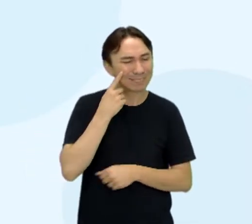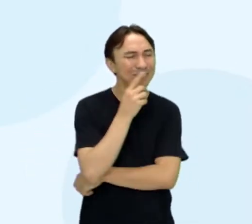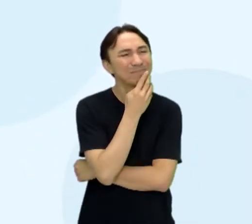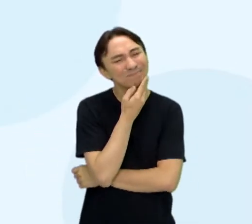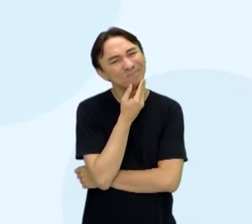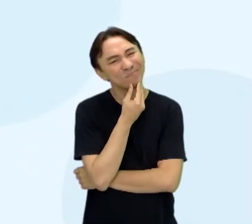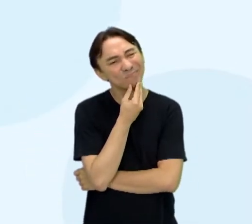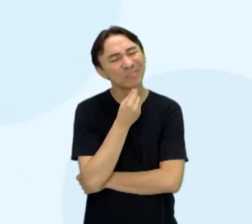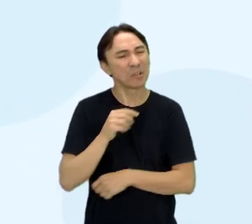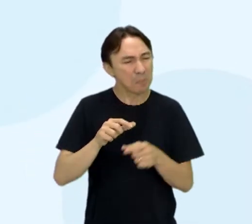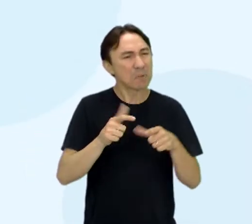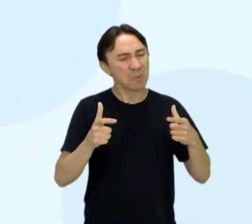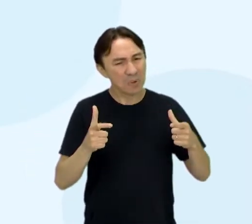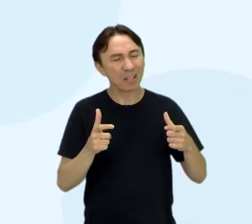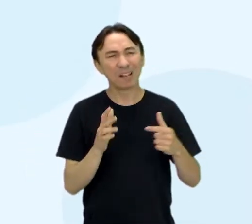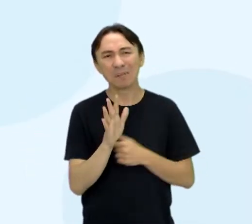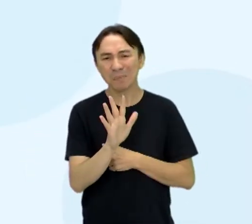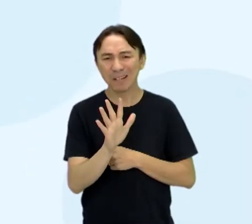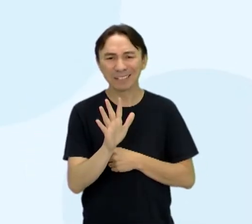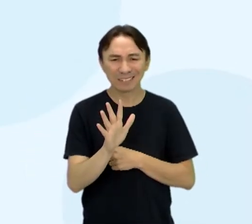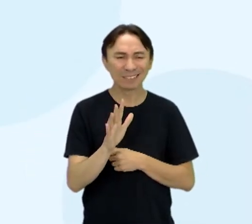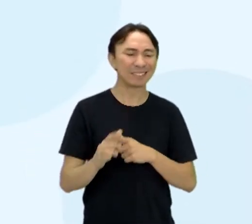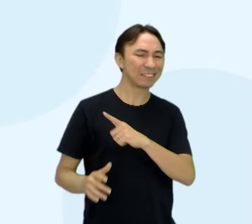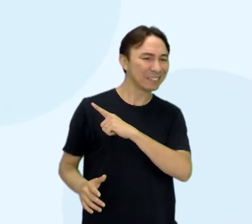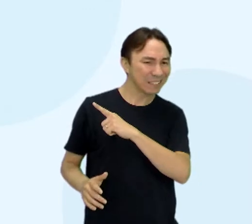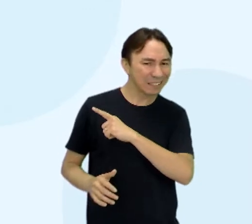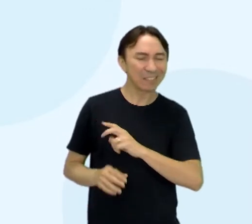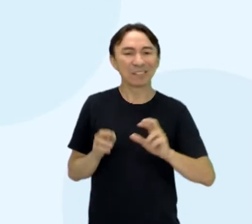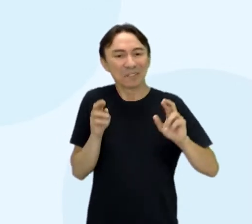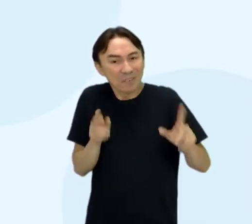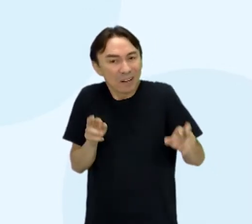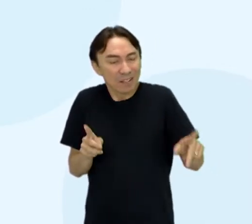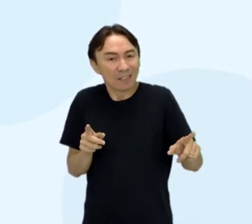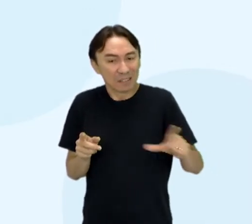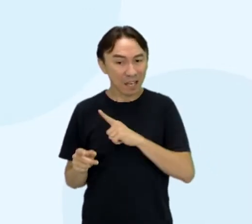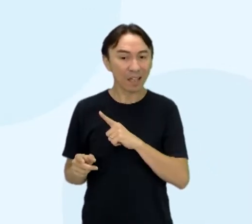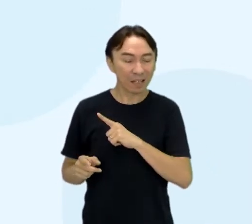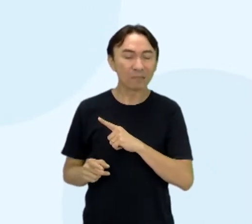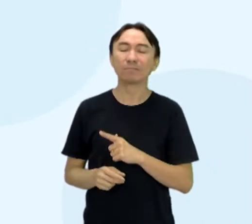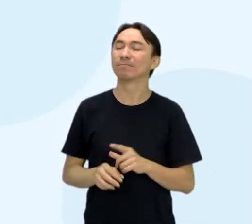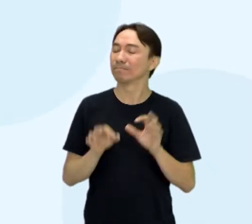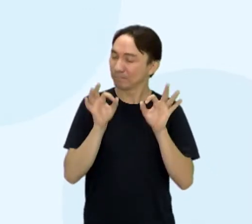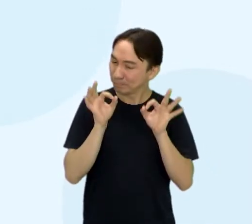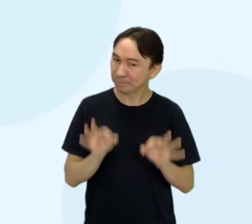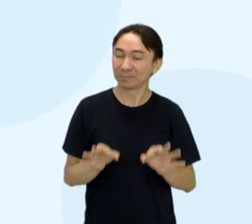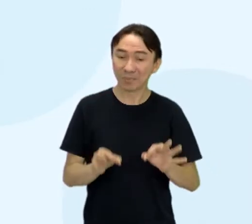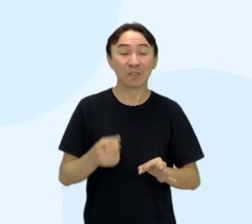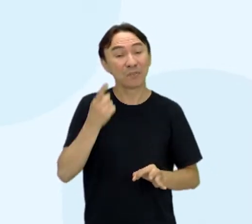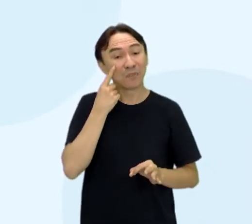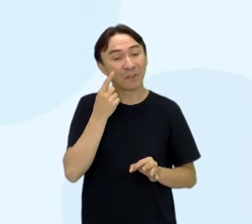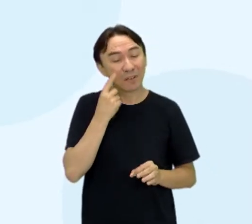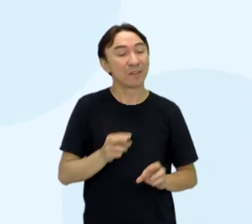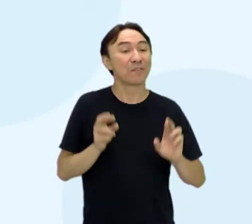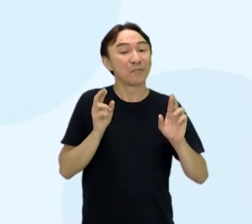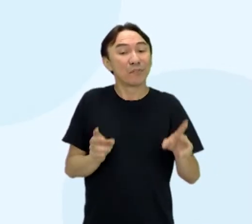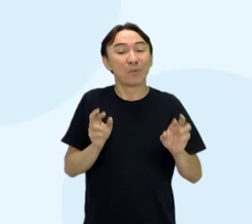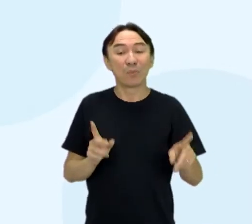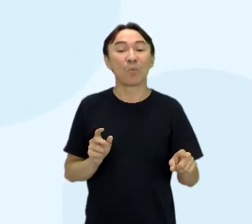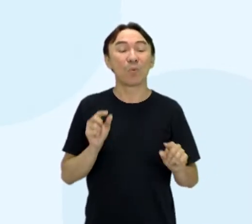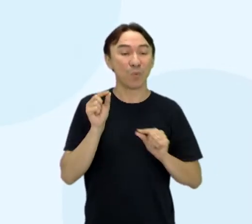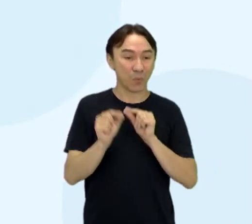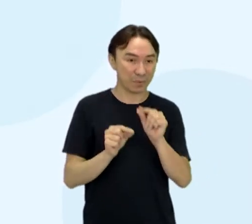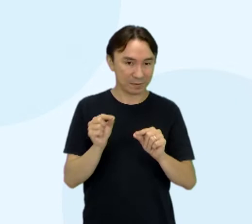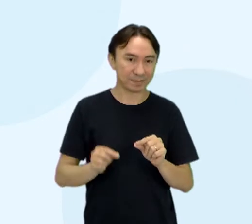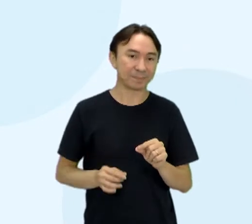acontece? Aumentou. Mas existe uma diferença entre elas? Com certeza. Então a gente vai analisar essa diferença. Ou seja, vamos fazer